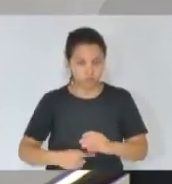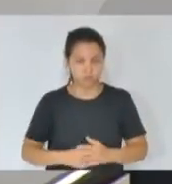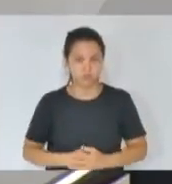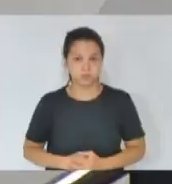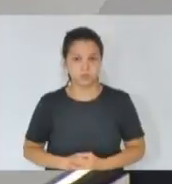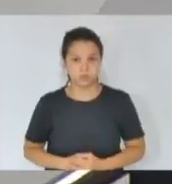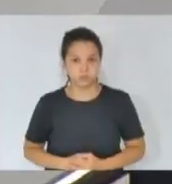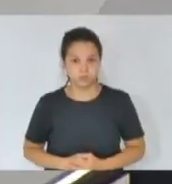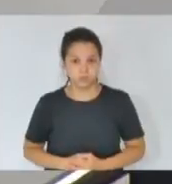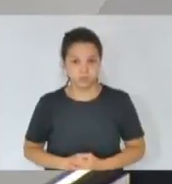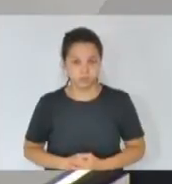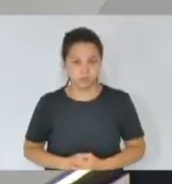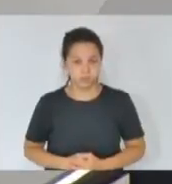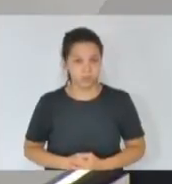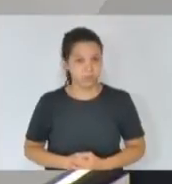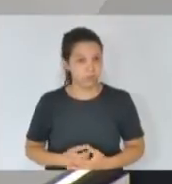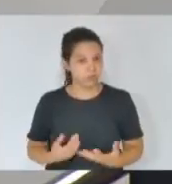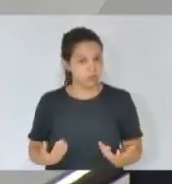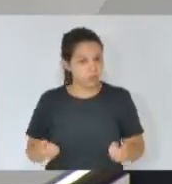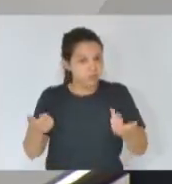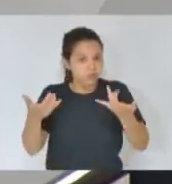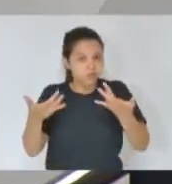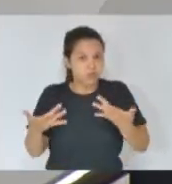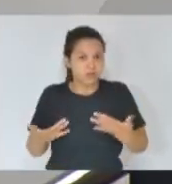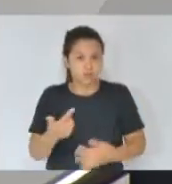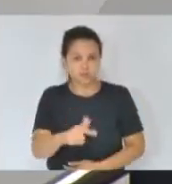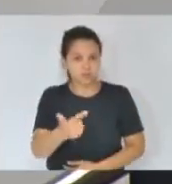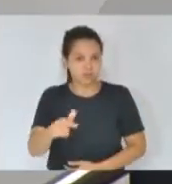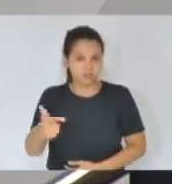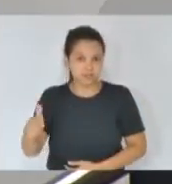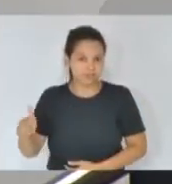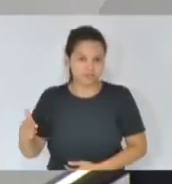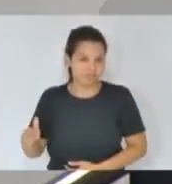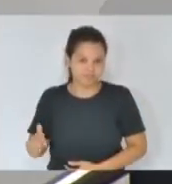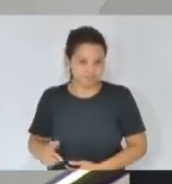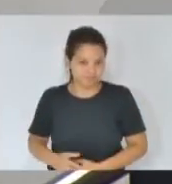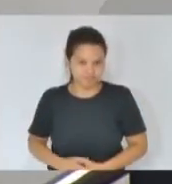Mas é um negócio que não se explica, não tem explicação.